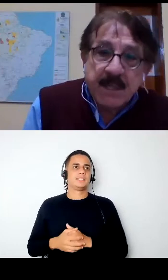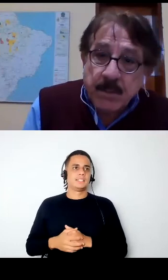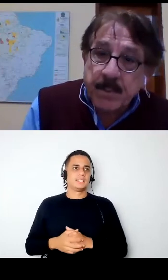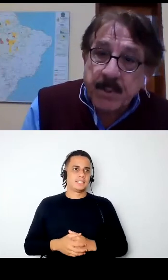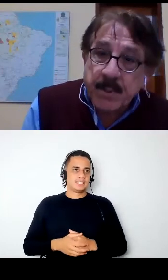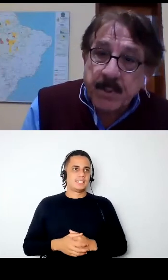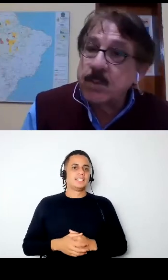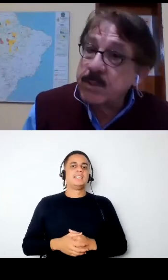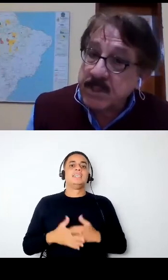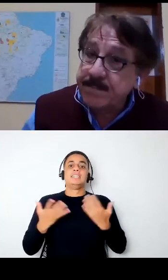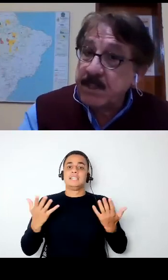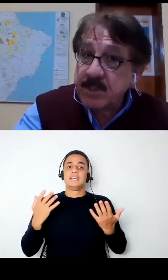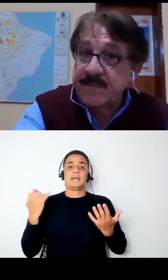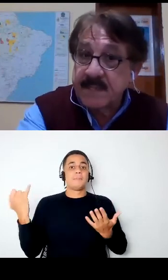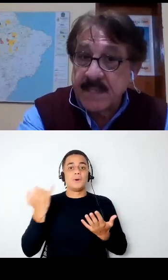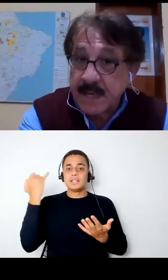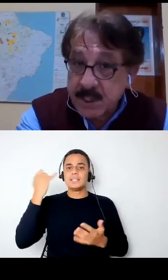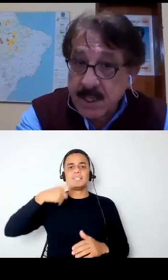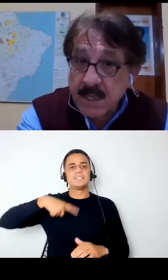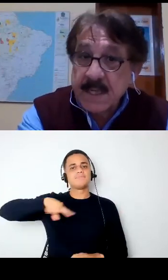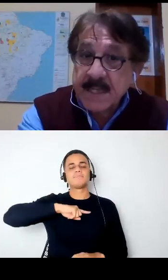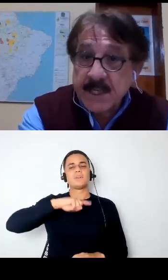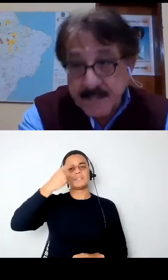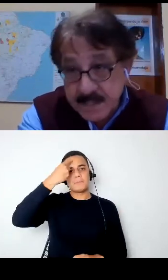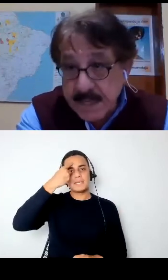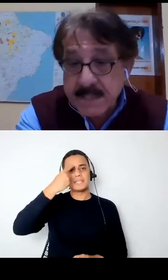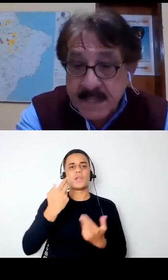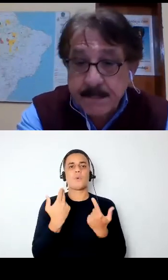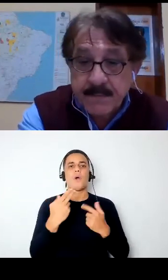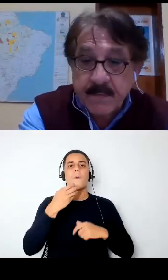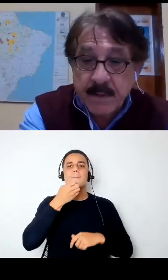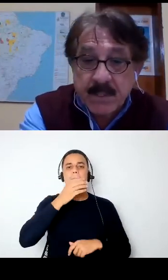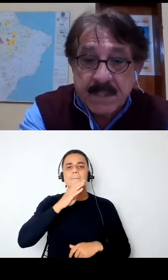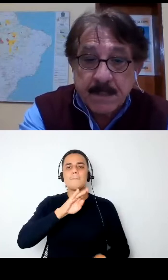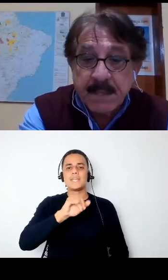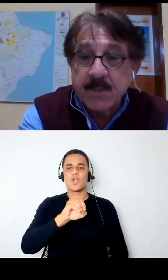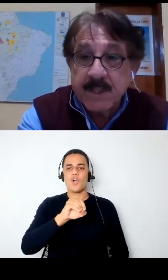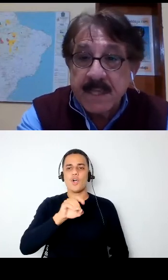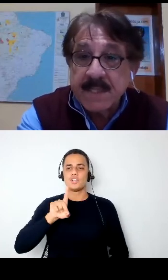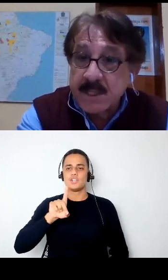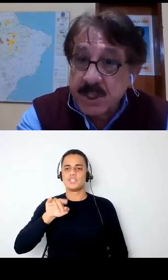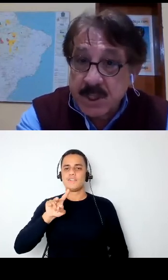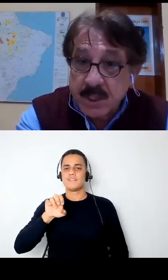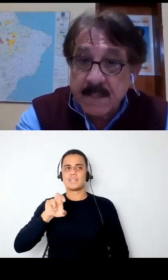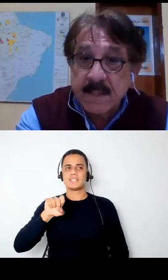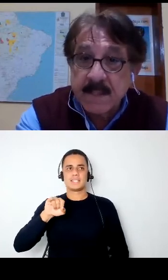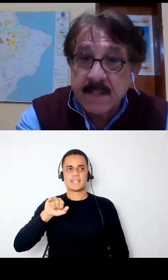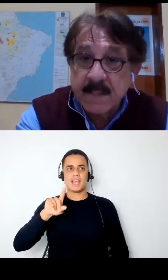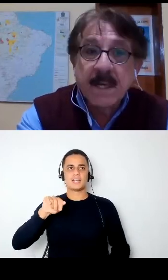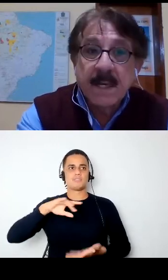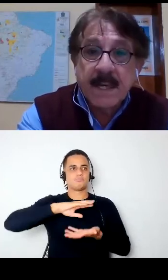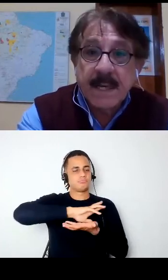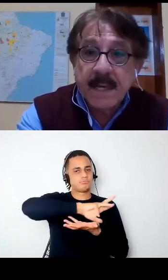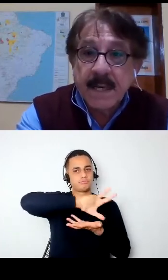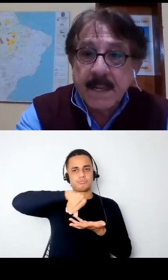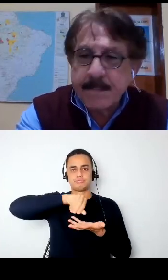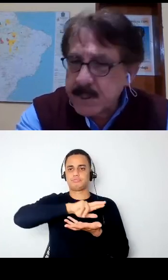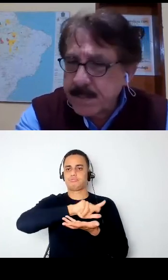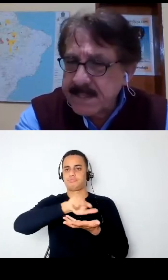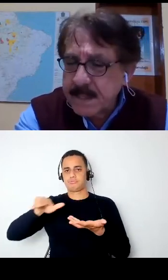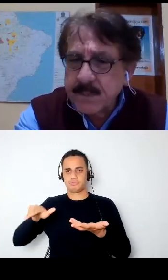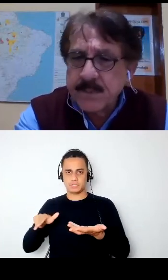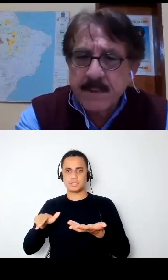mães me diziam, porque ele sempre falava português com esse pensamento Caingangue. E em Caingangue eu posso falar minhas